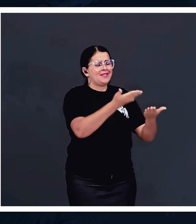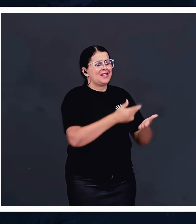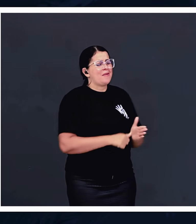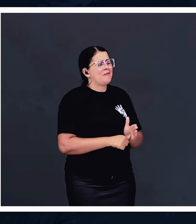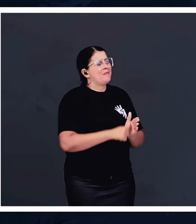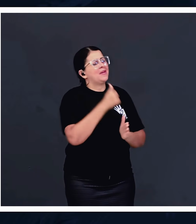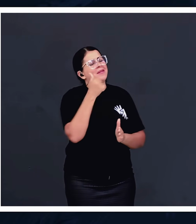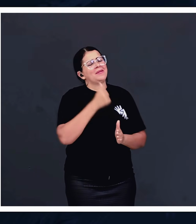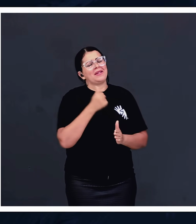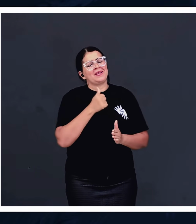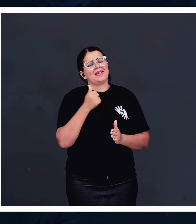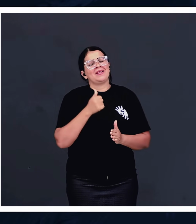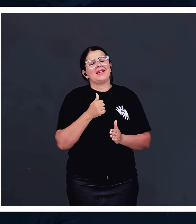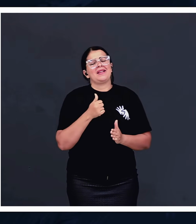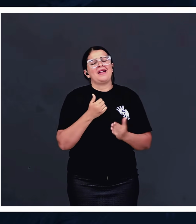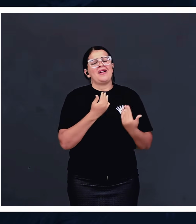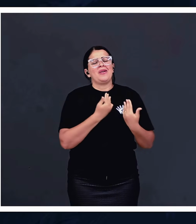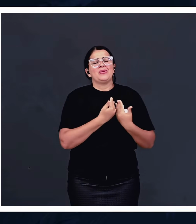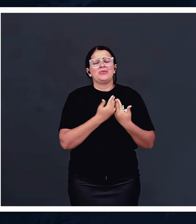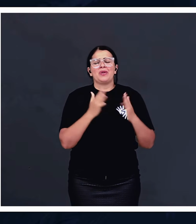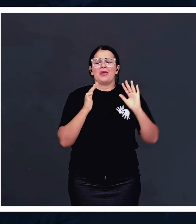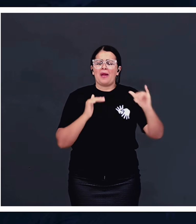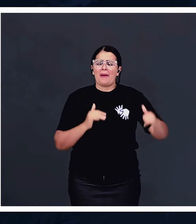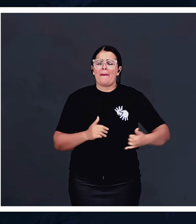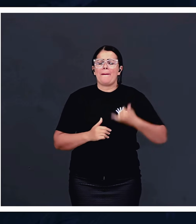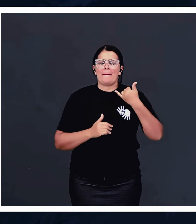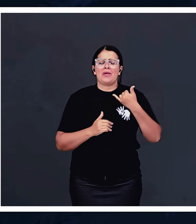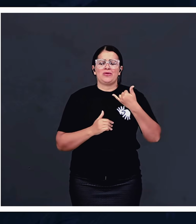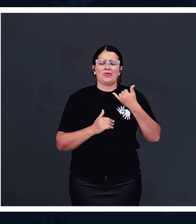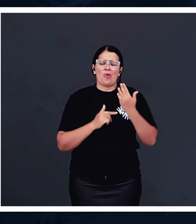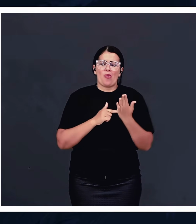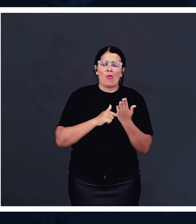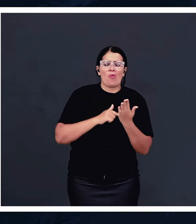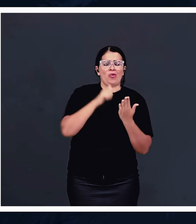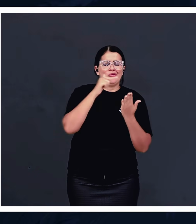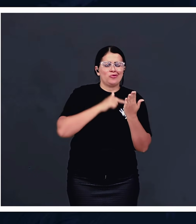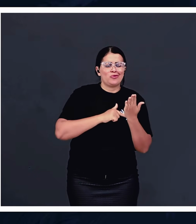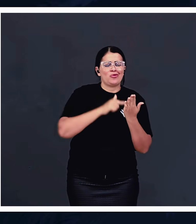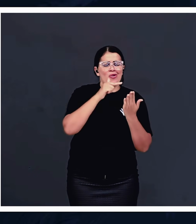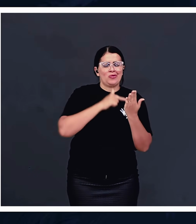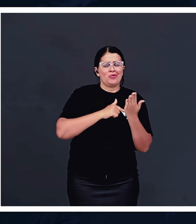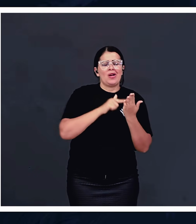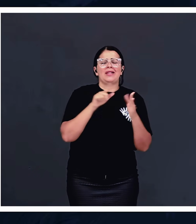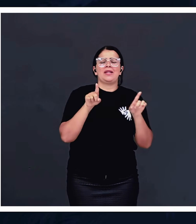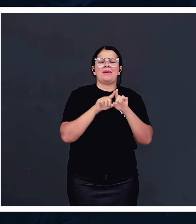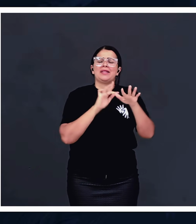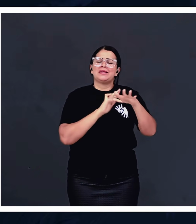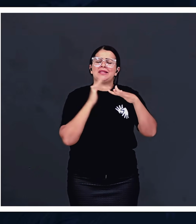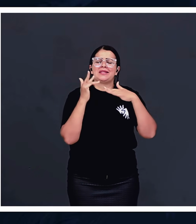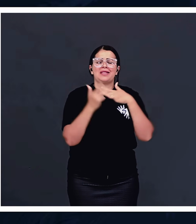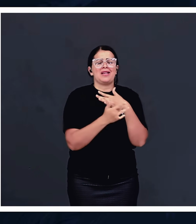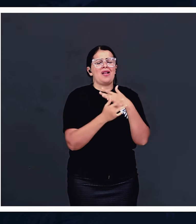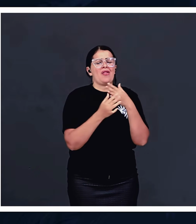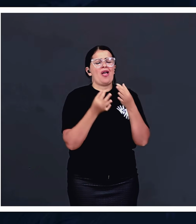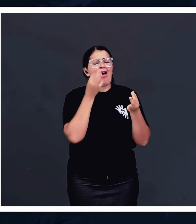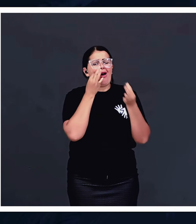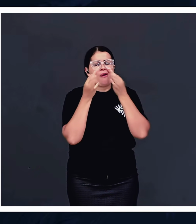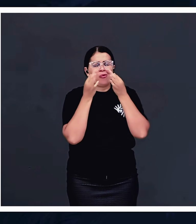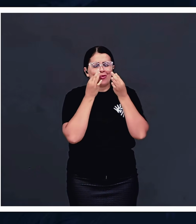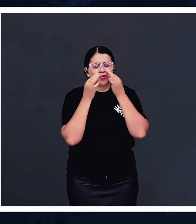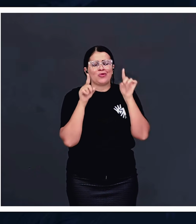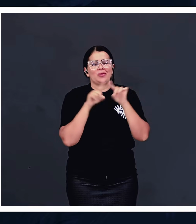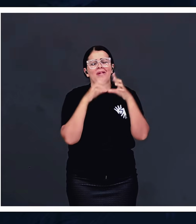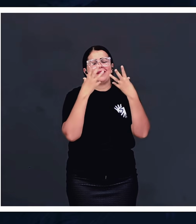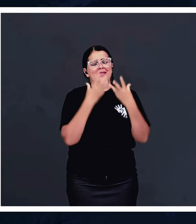primeira vez, abriu, meu Deus, o seu telefone celular e está acompanhando online. Aquele que pela primeira vez aceitou